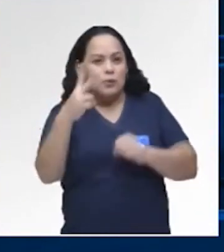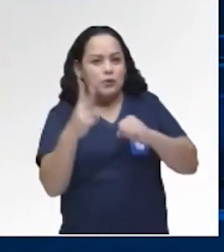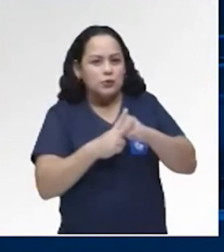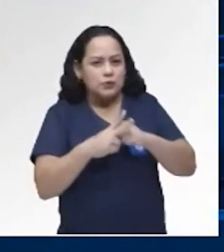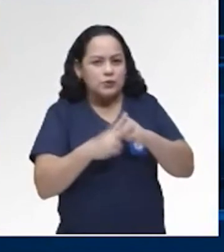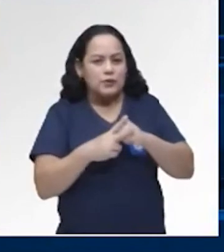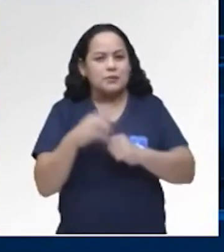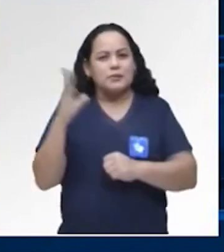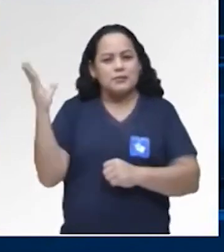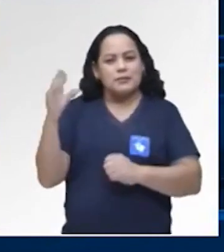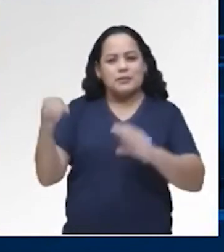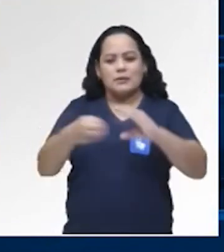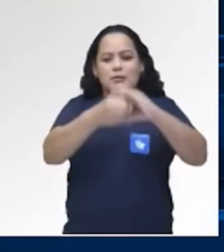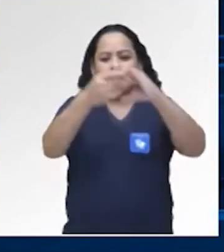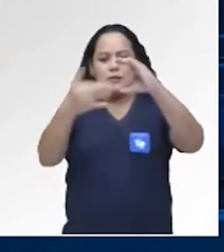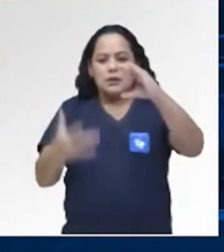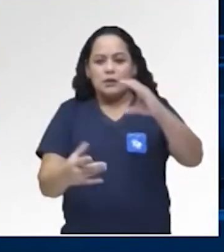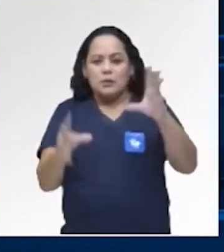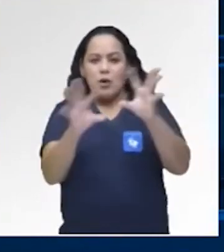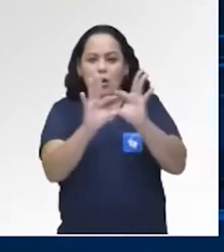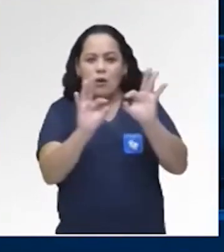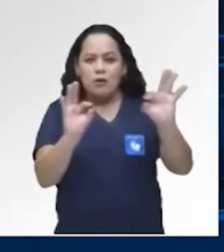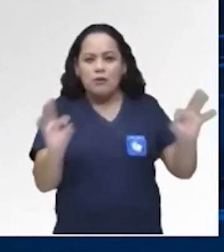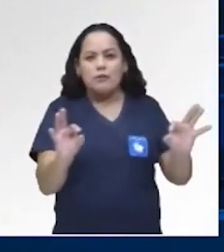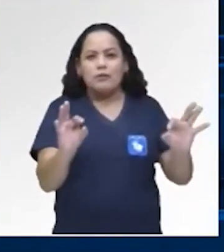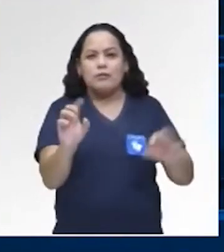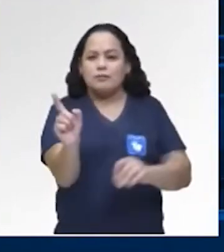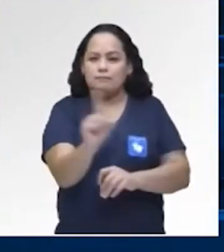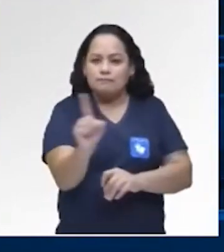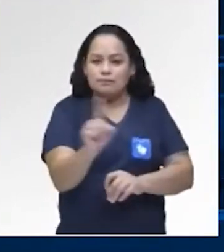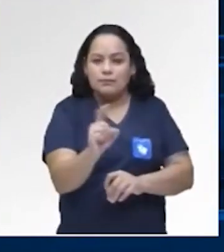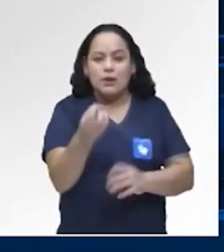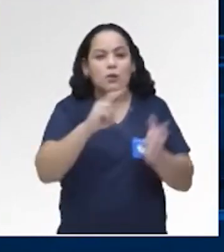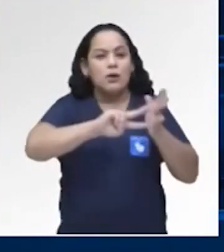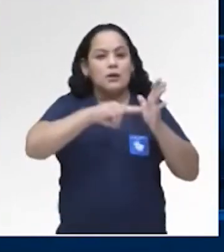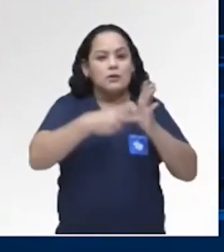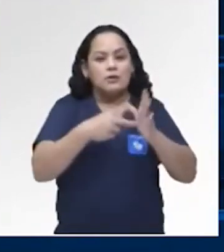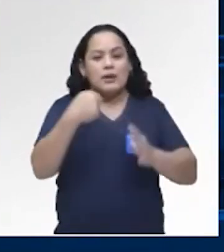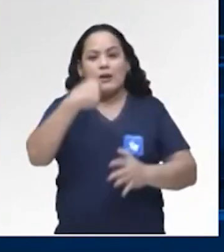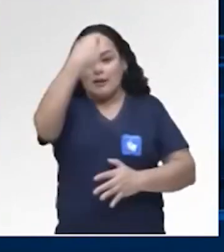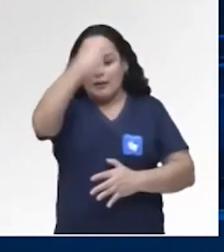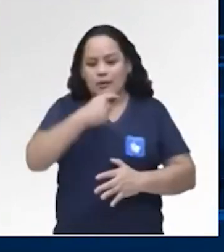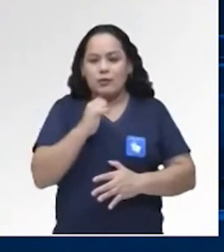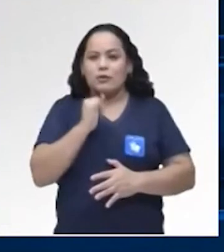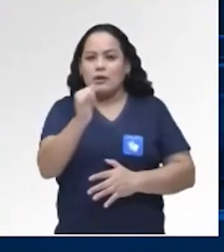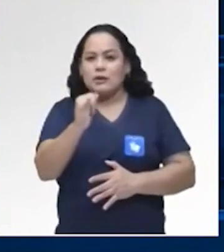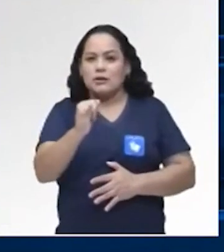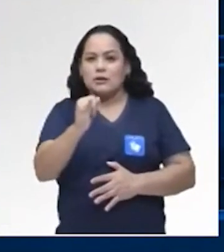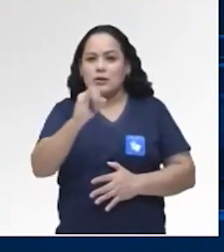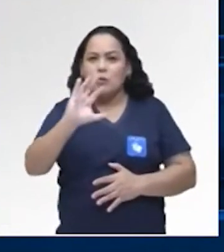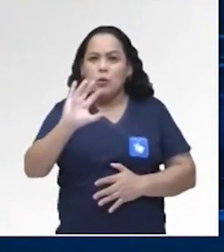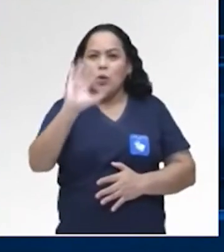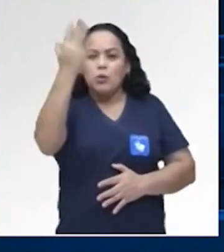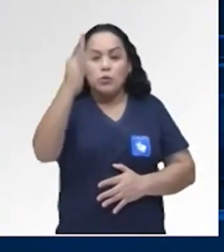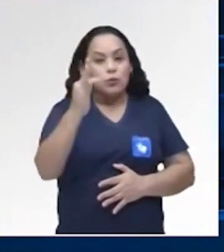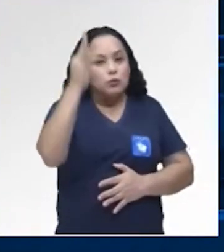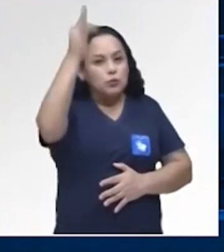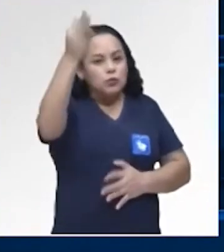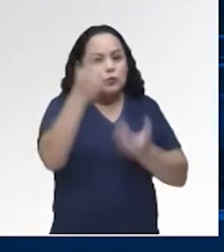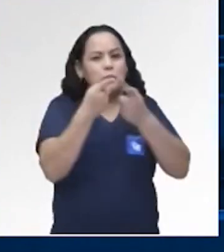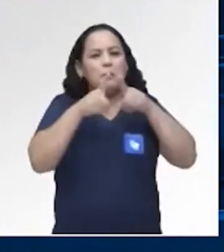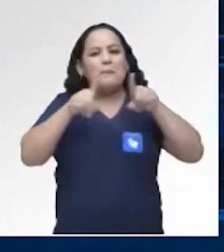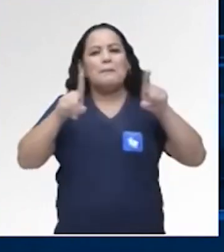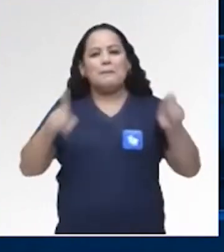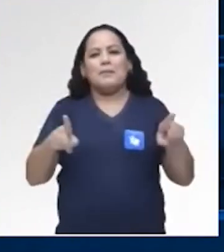certo? Caracterizando, então, uma frase negativa. Ou seja, eu estou falando de uma ação do futuro, mas só